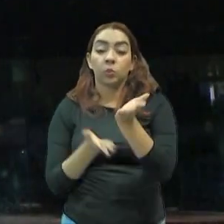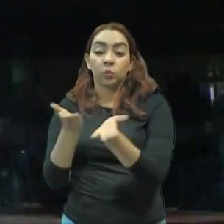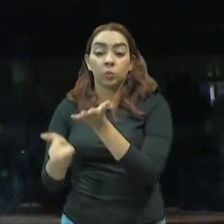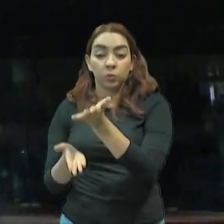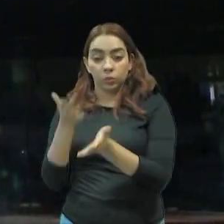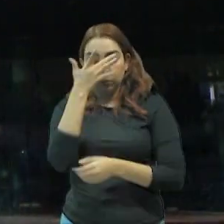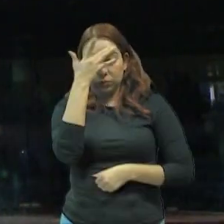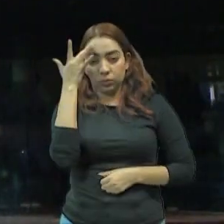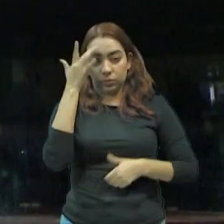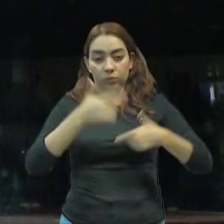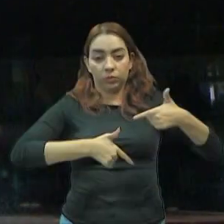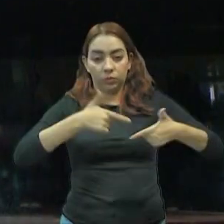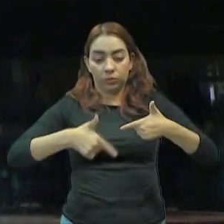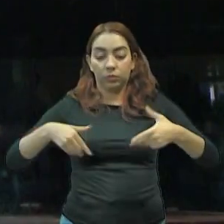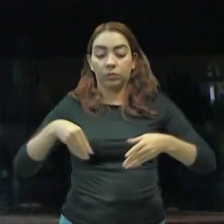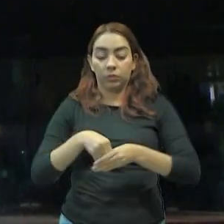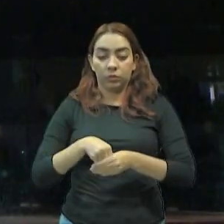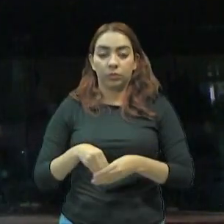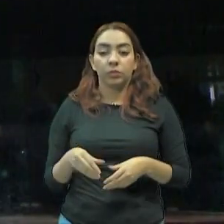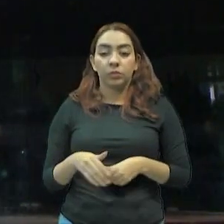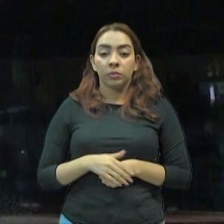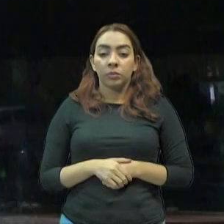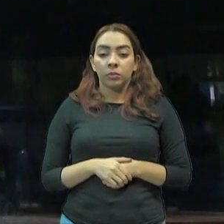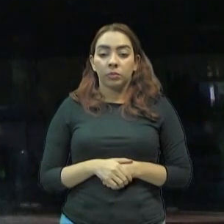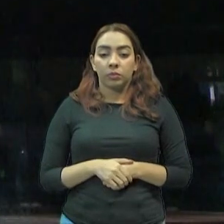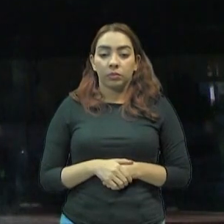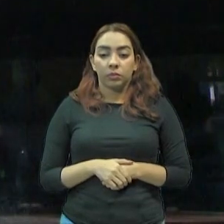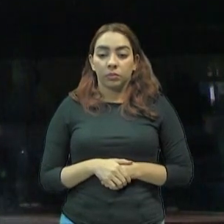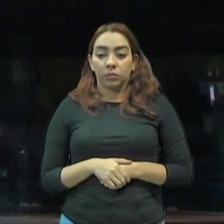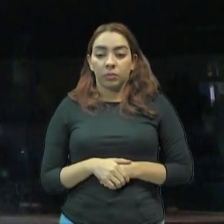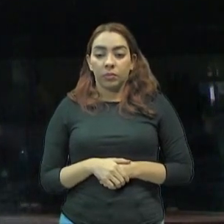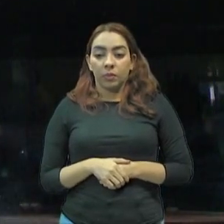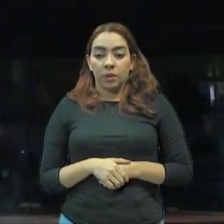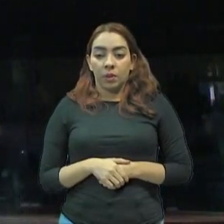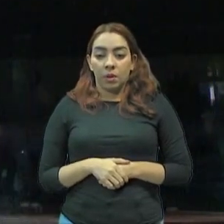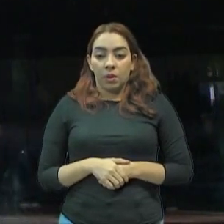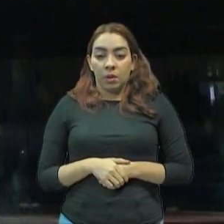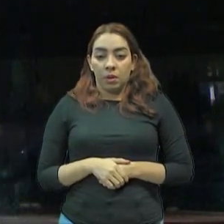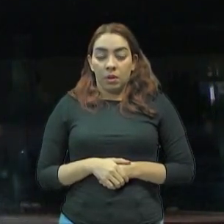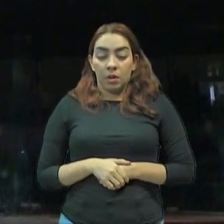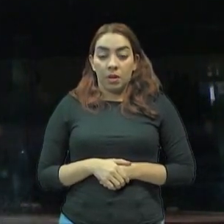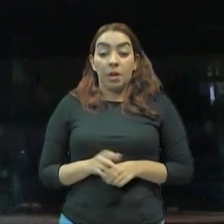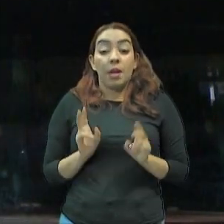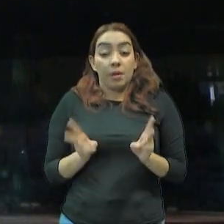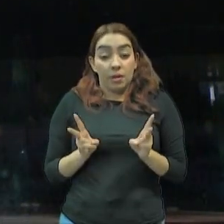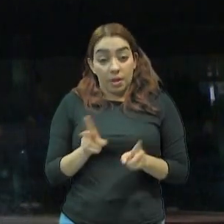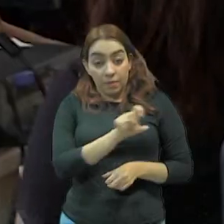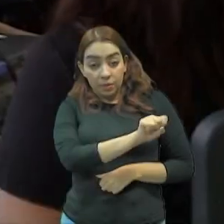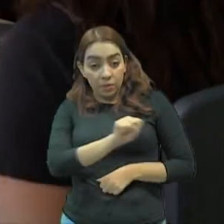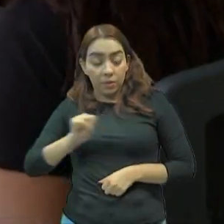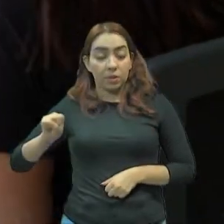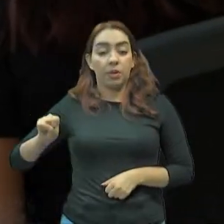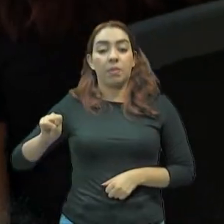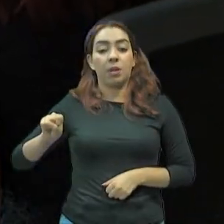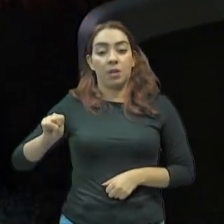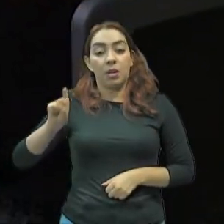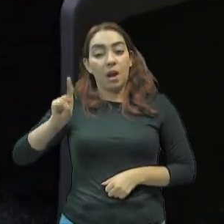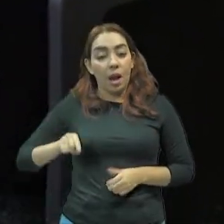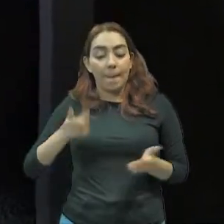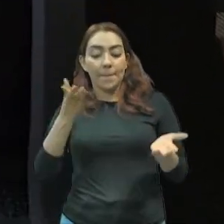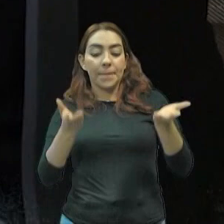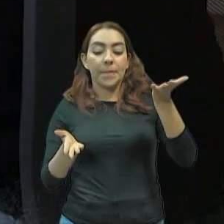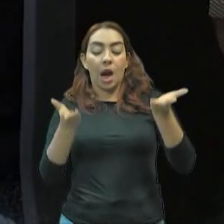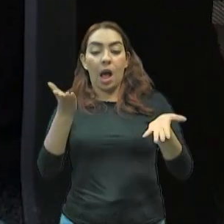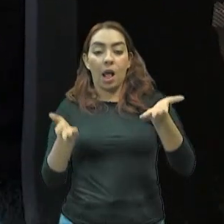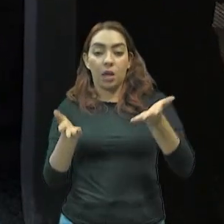comunidade no entorno por meio de diferentes equipamentos semestralmente é feito um balanço das atividades o Procon da